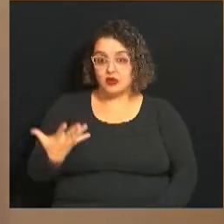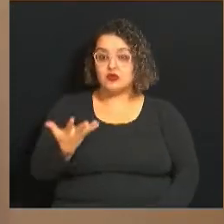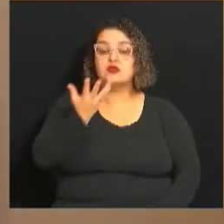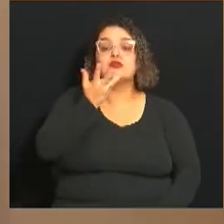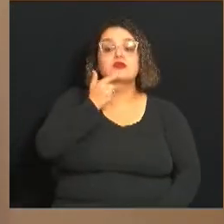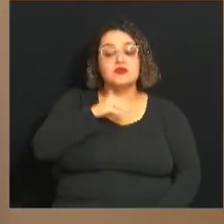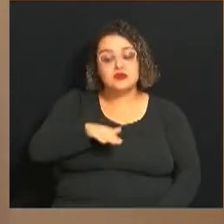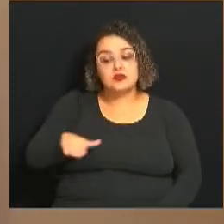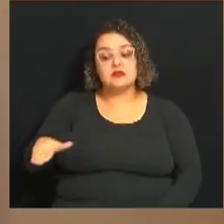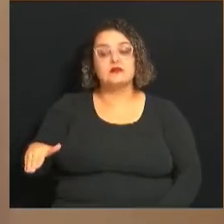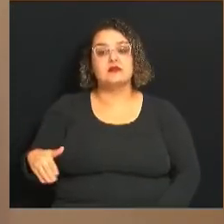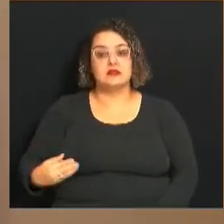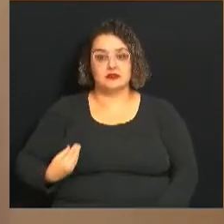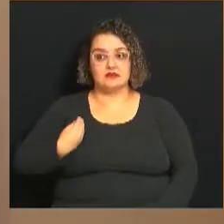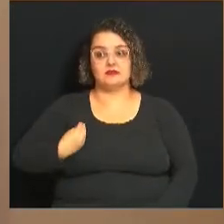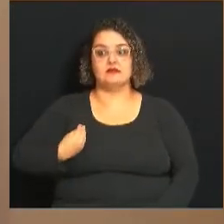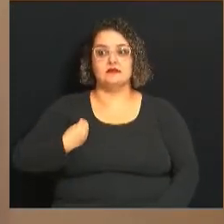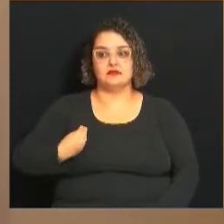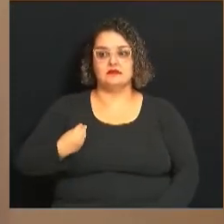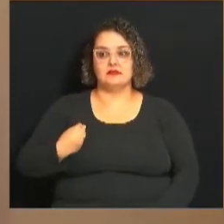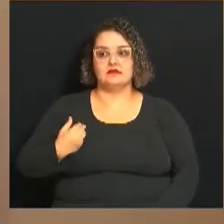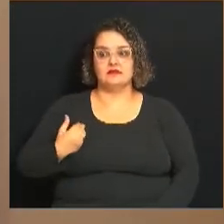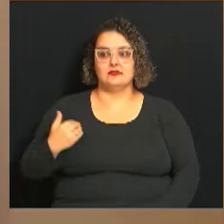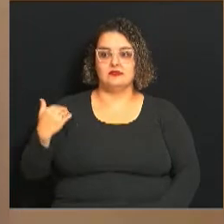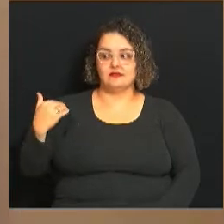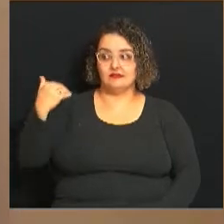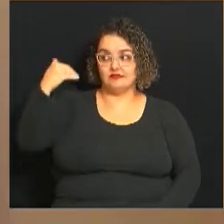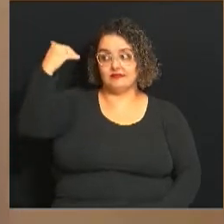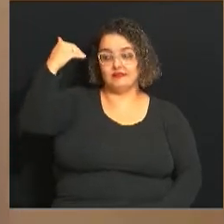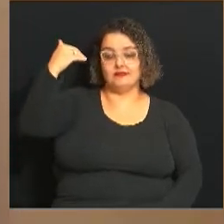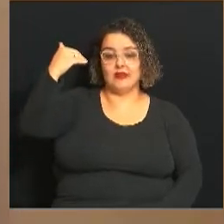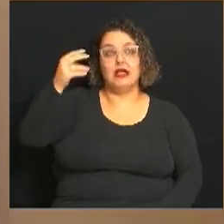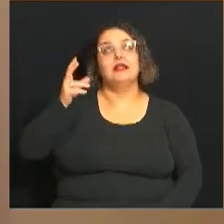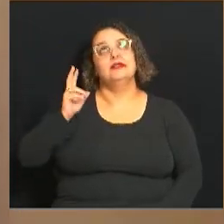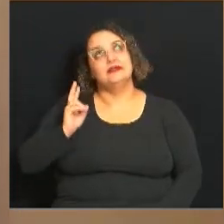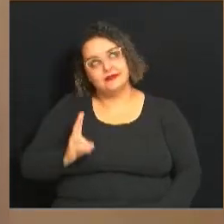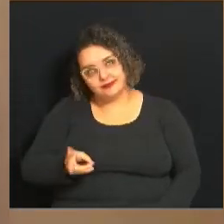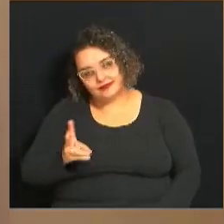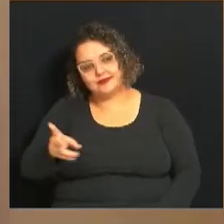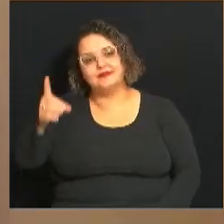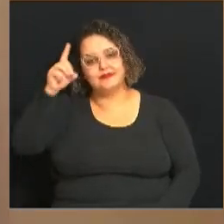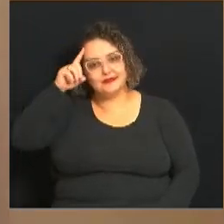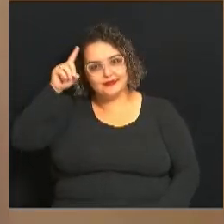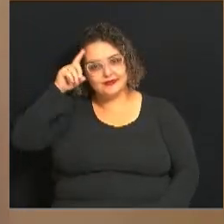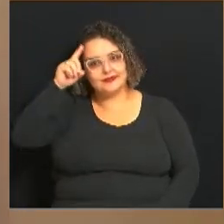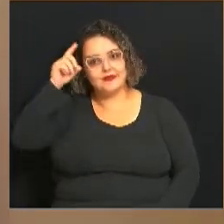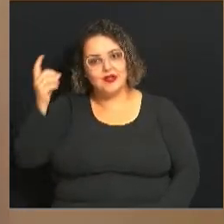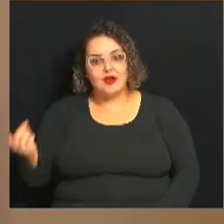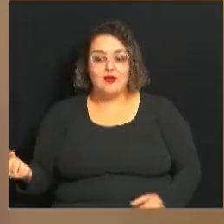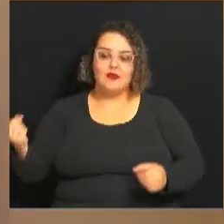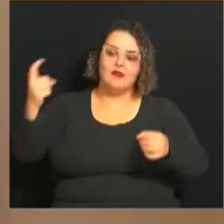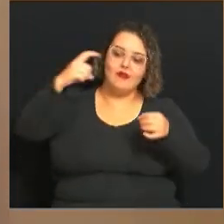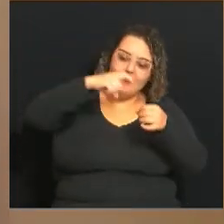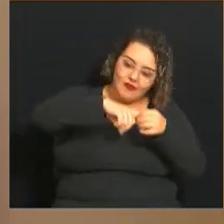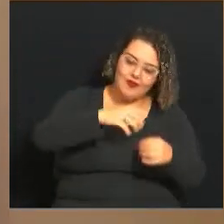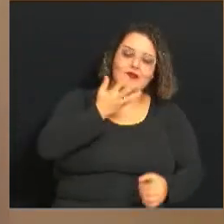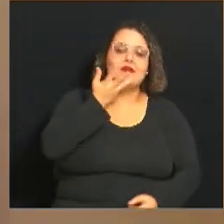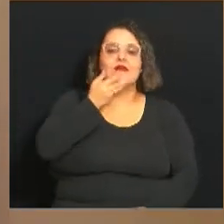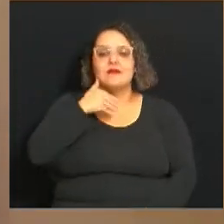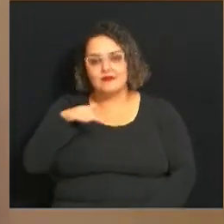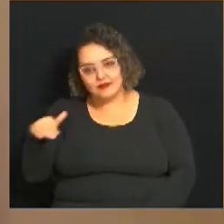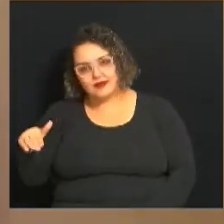fase adulta a gente pisa todos os dias na nossa infância, né? Então, todos os dias isso reflete na nossa